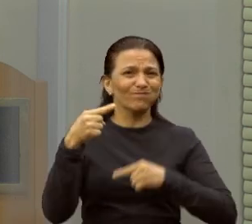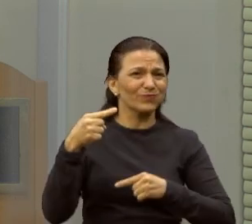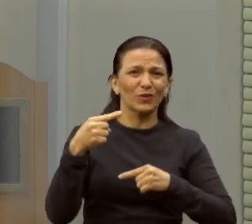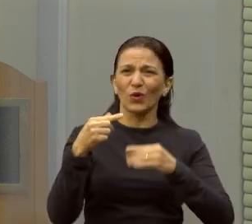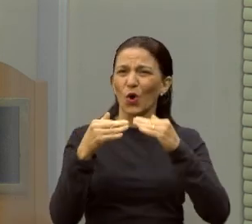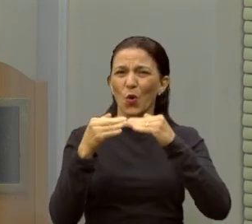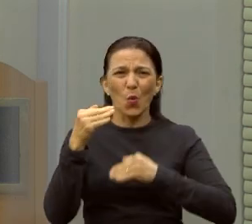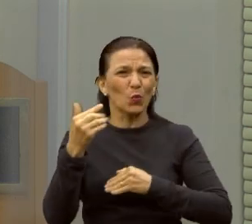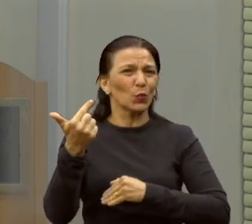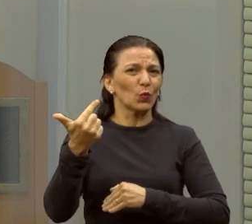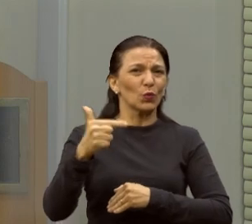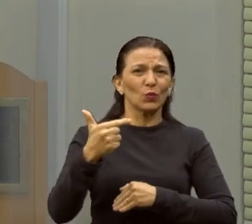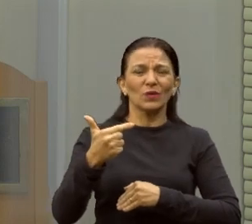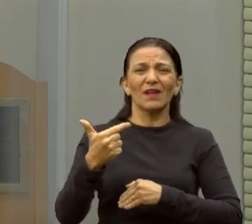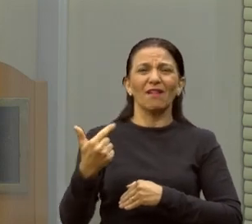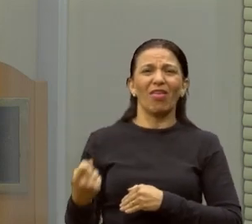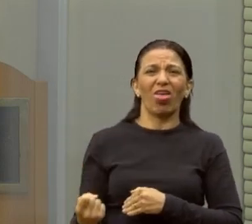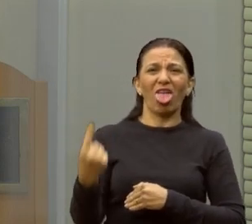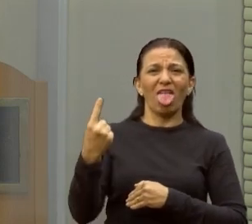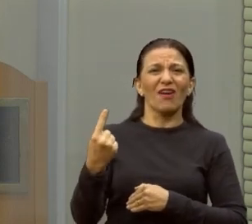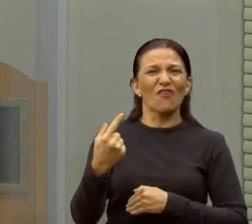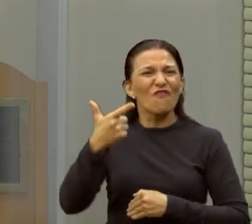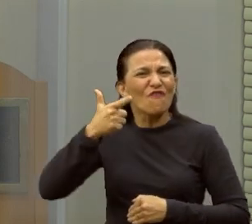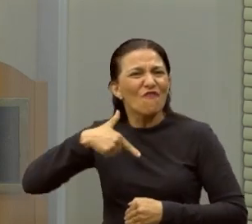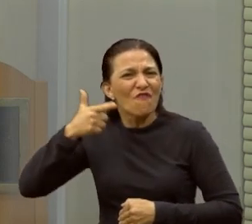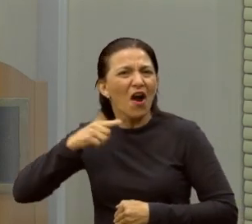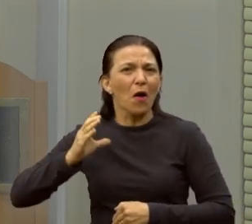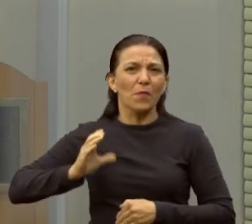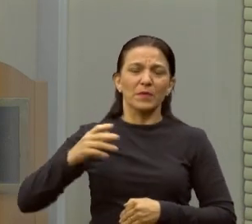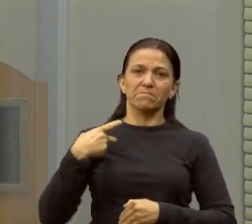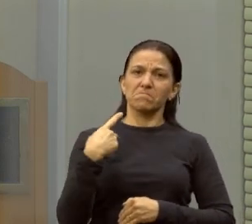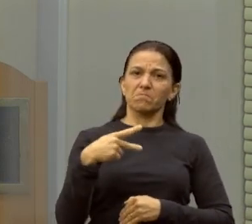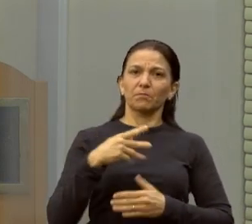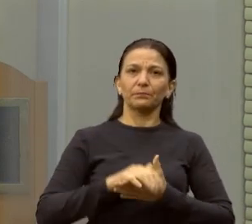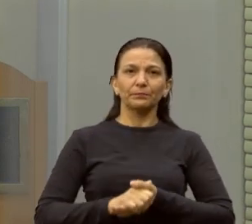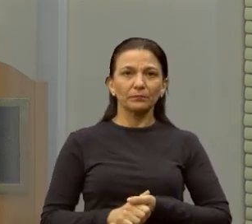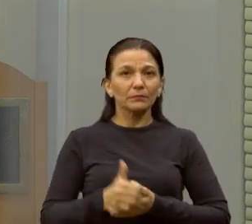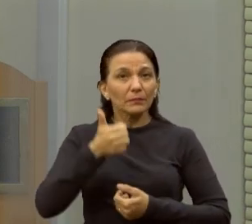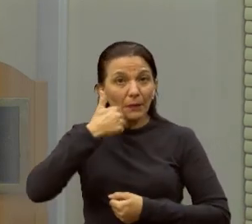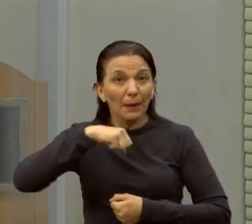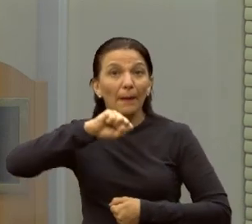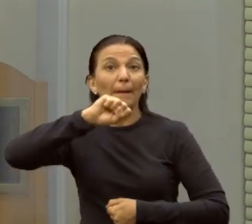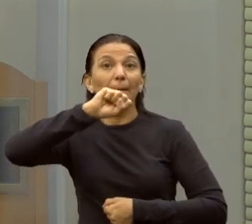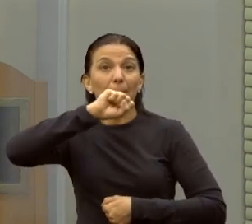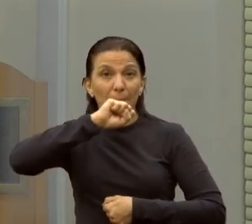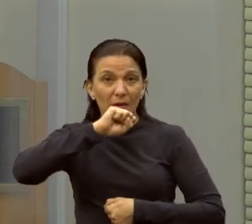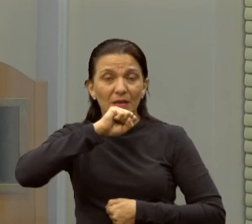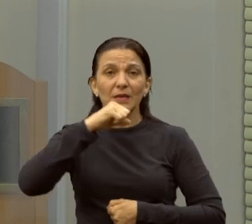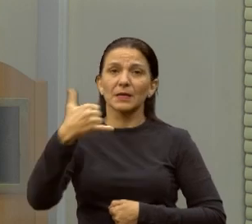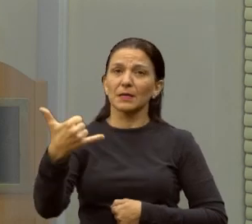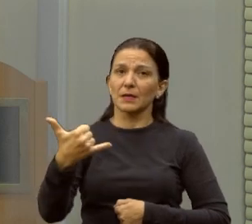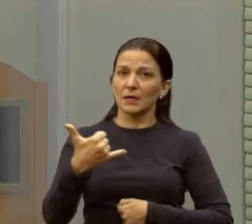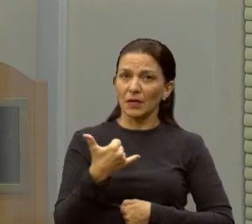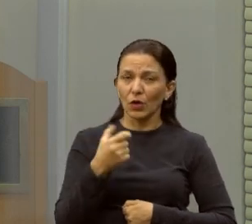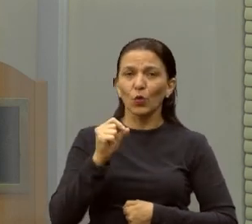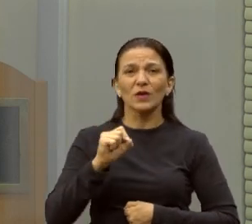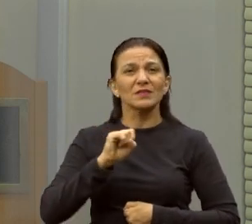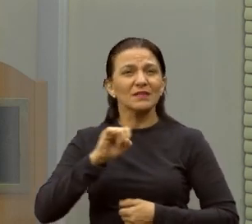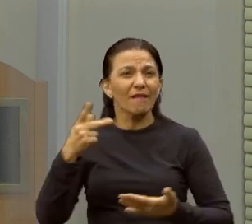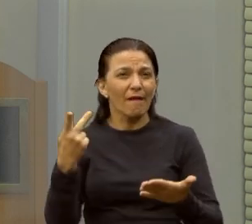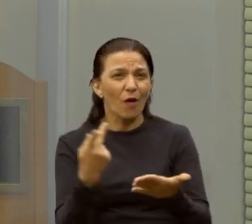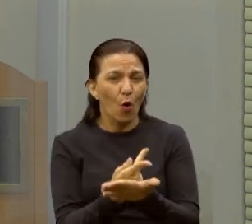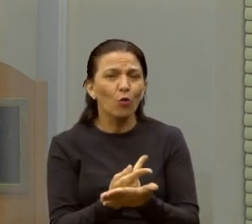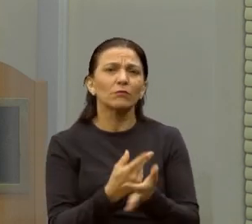horror tal atitude minha mãe me ensinou o seguinte se errou assumo o erro se você fez